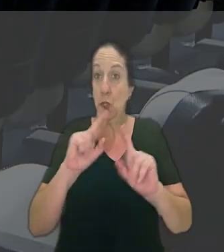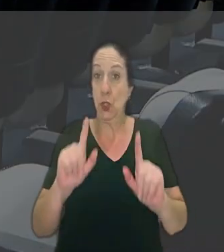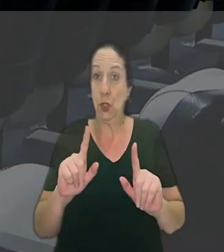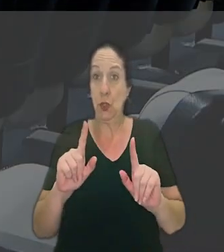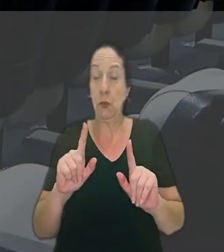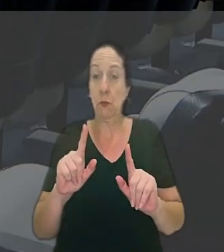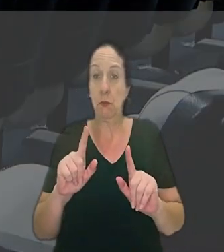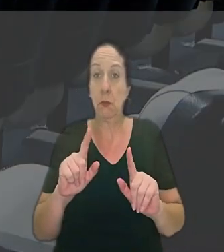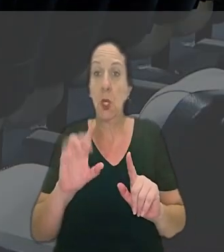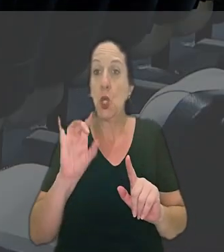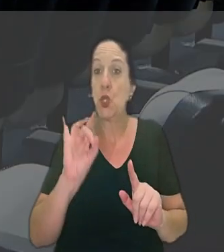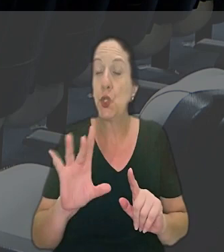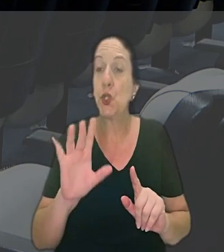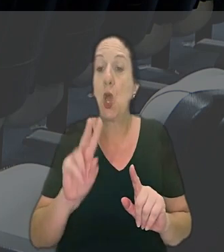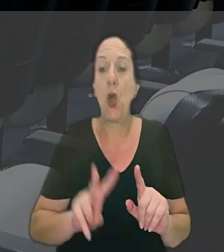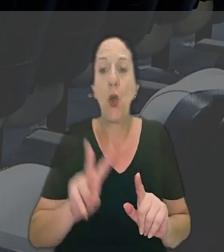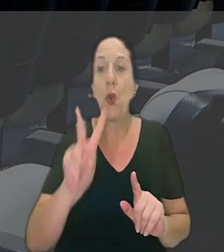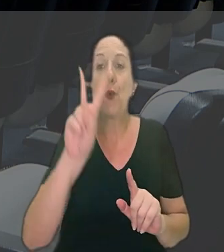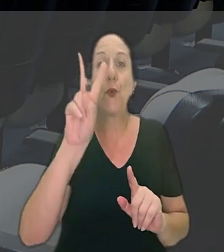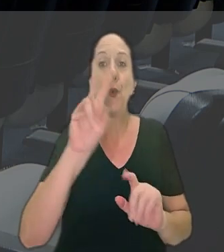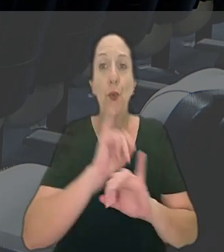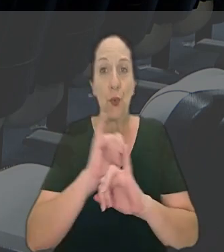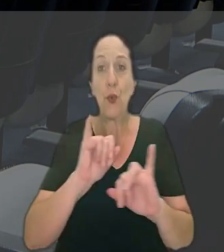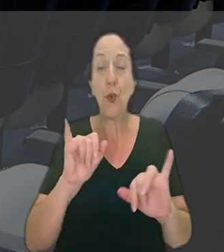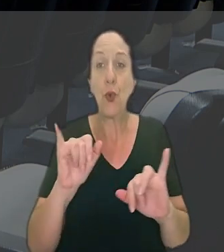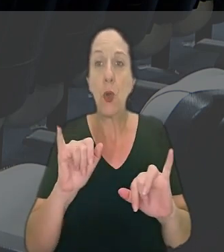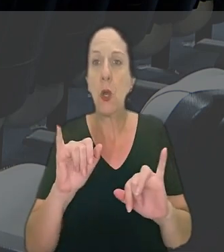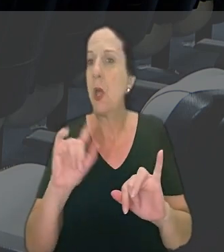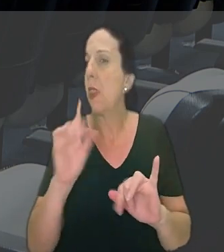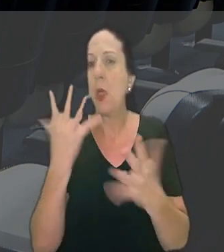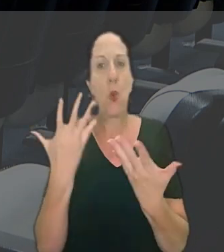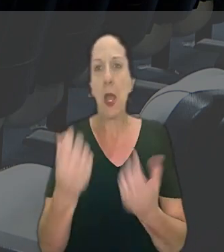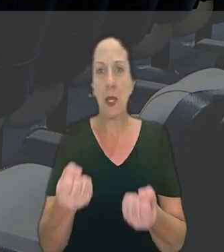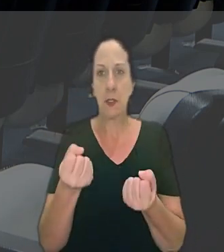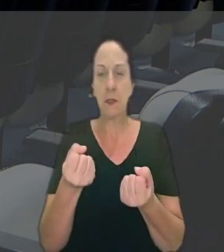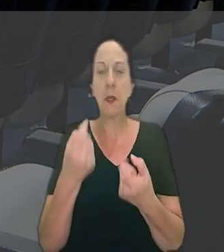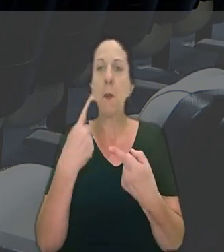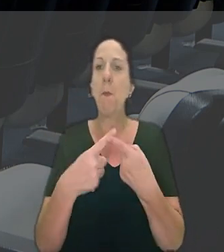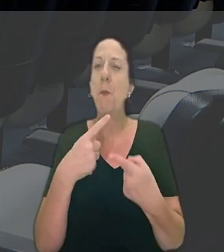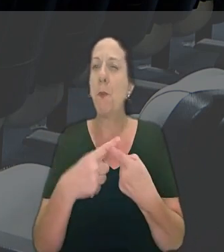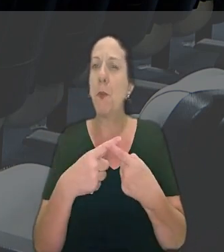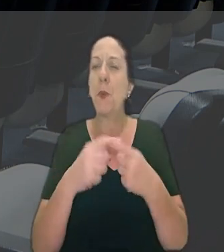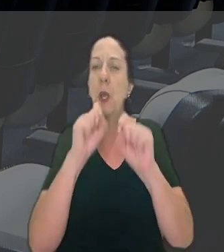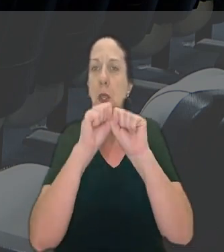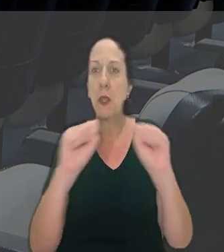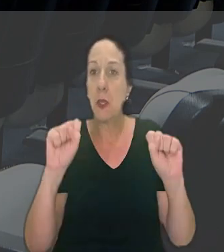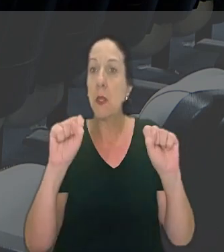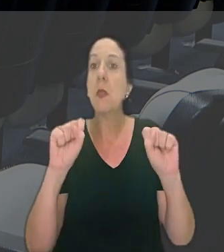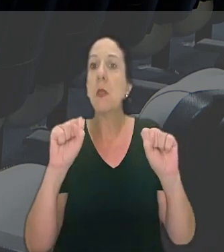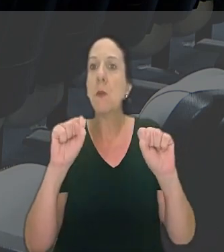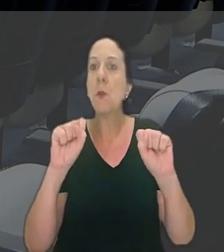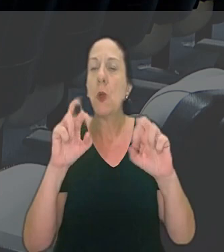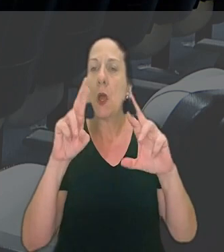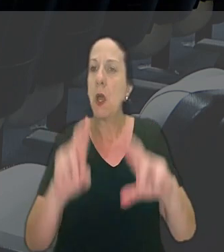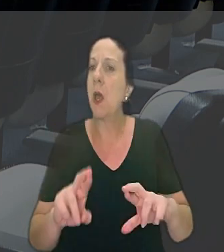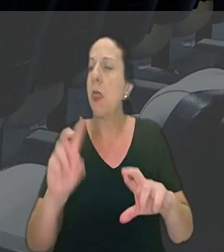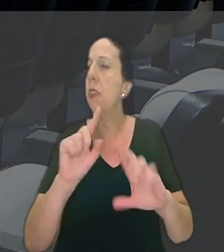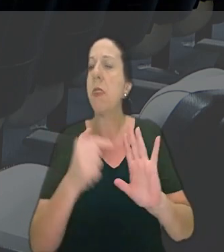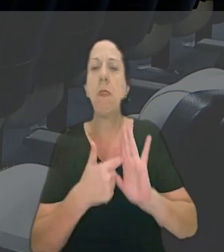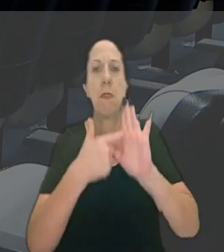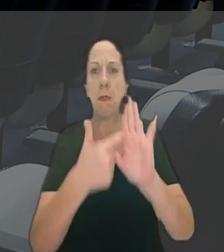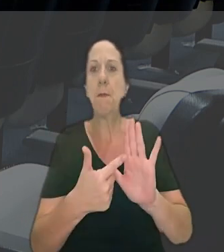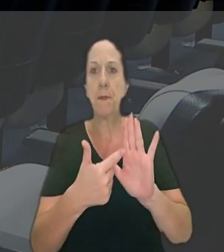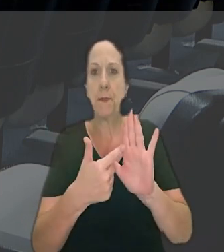diferenças, mesmo considerando apenas os valores da transmissão, foi rejeitada porque, segundo o Tribunal Regional, isso não